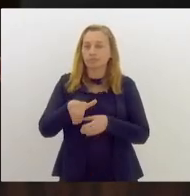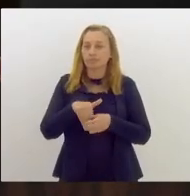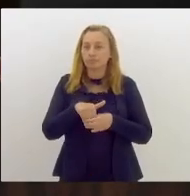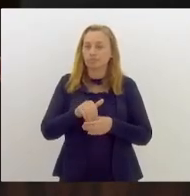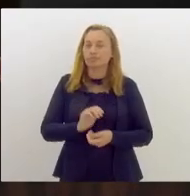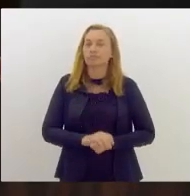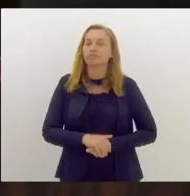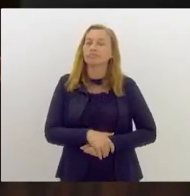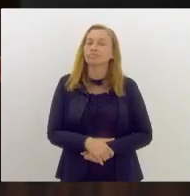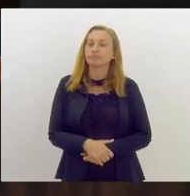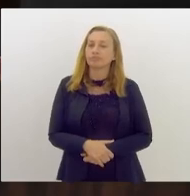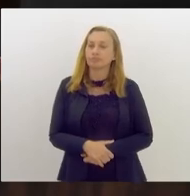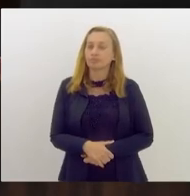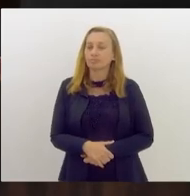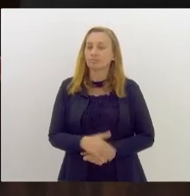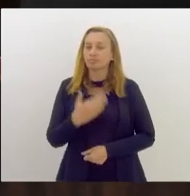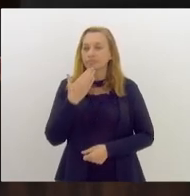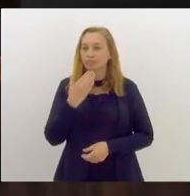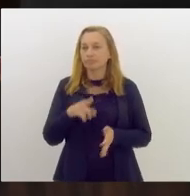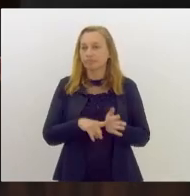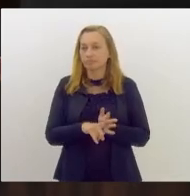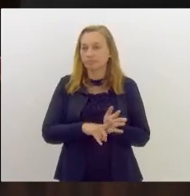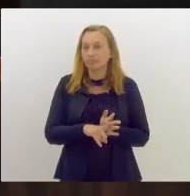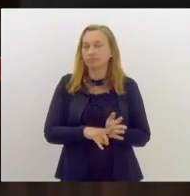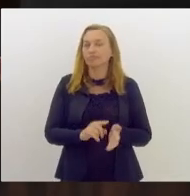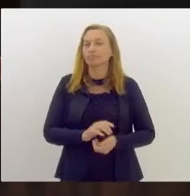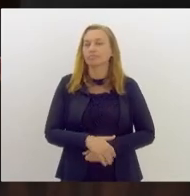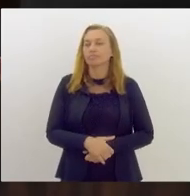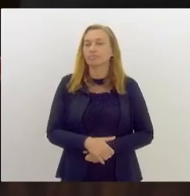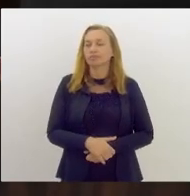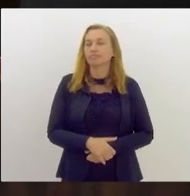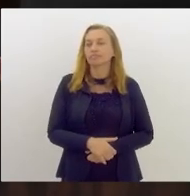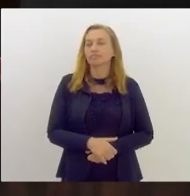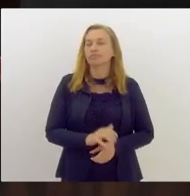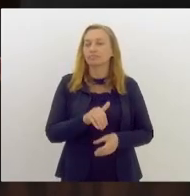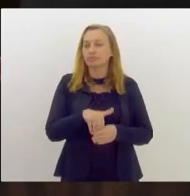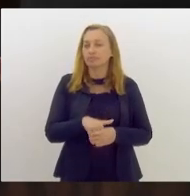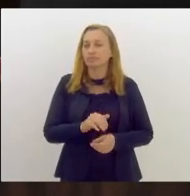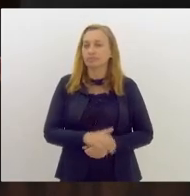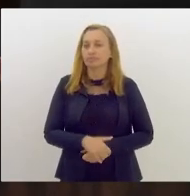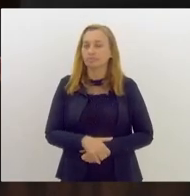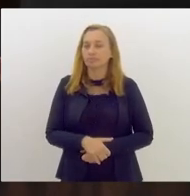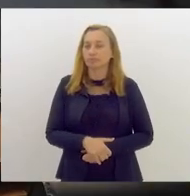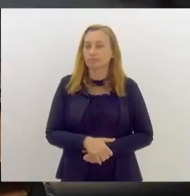votação verificação pediu de verificação de voto